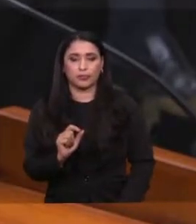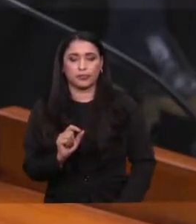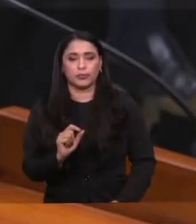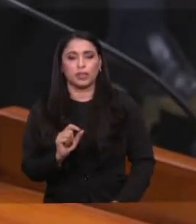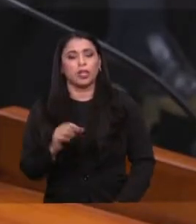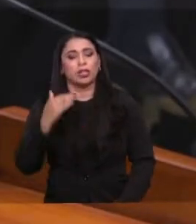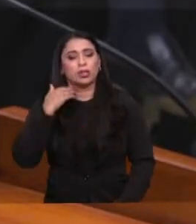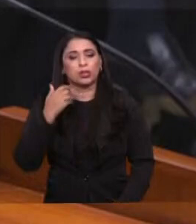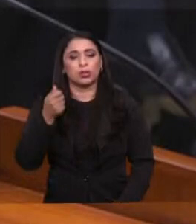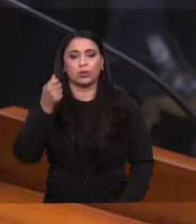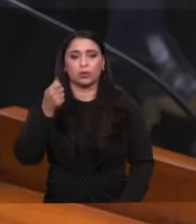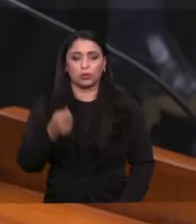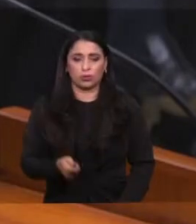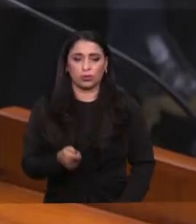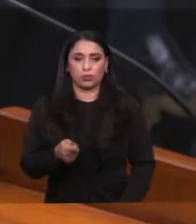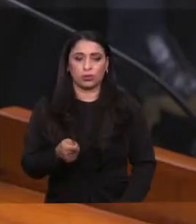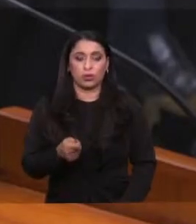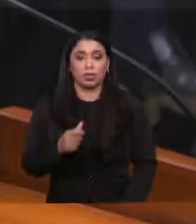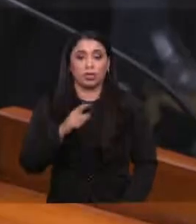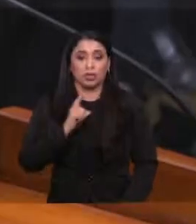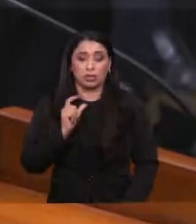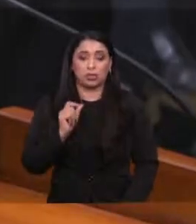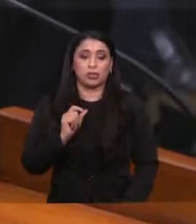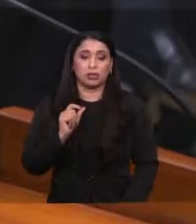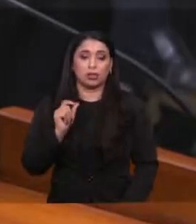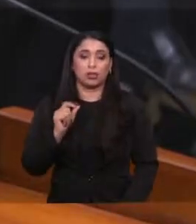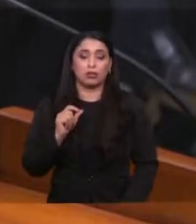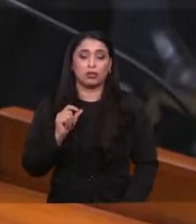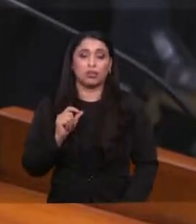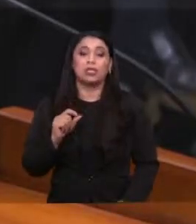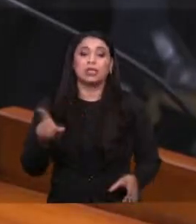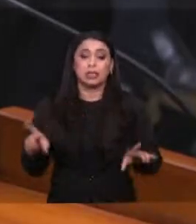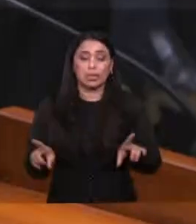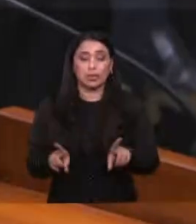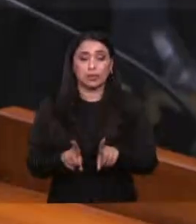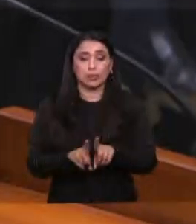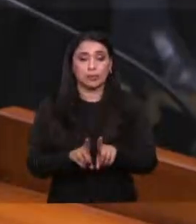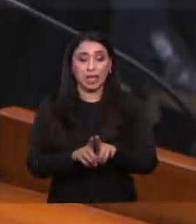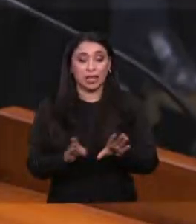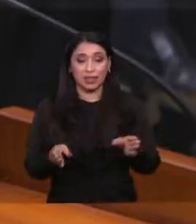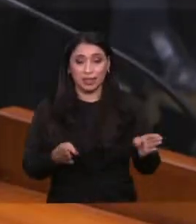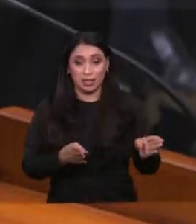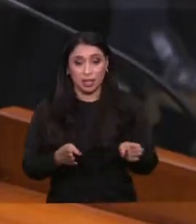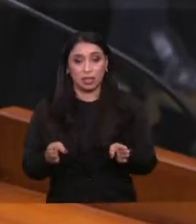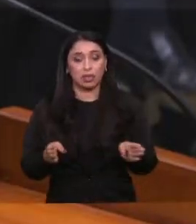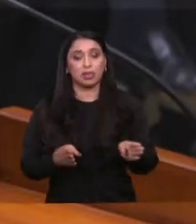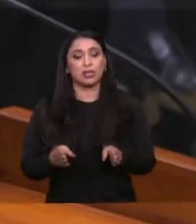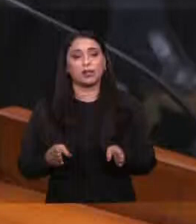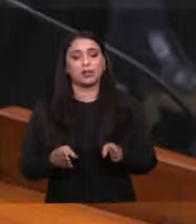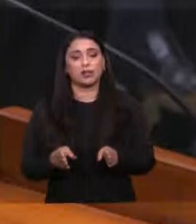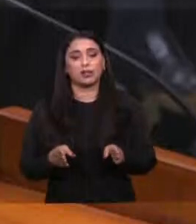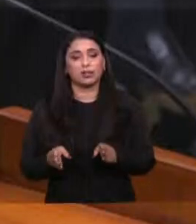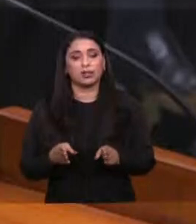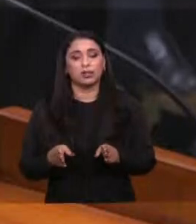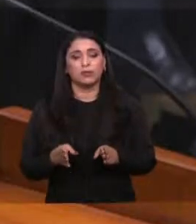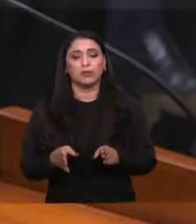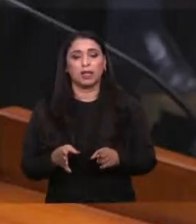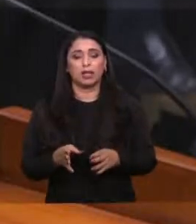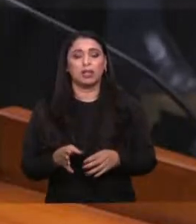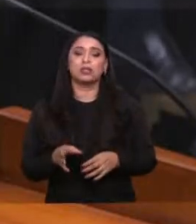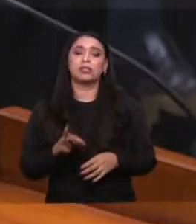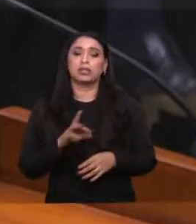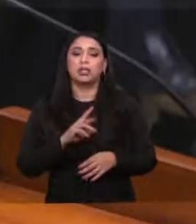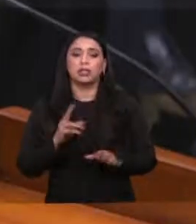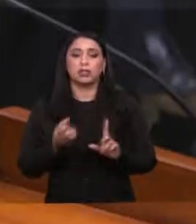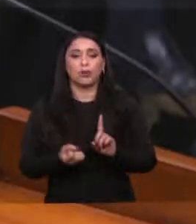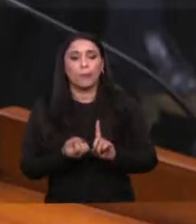iniciativa do juiz na fase de investigação, e nós acrescentamos, e também na fase de acordo de não persecução